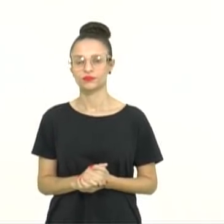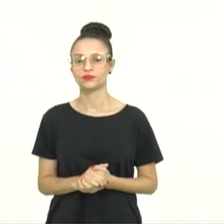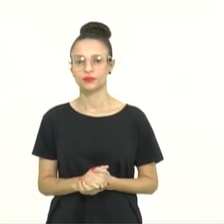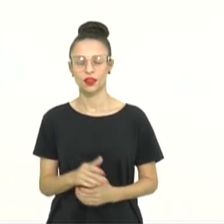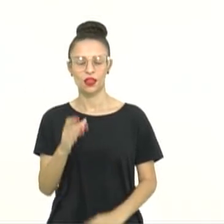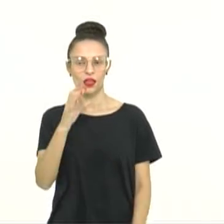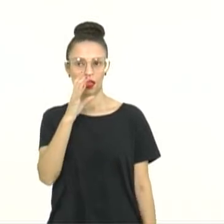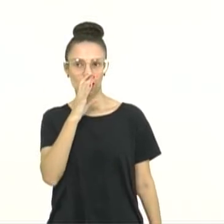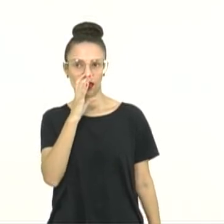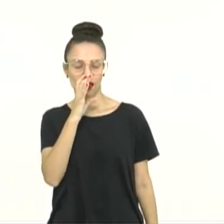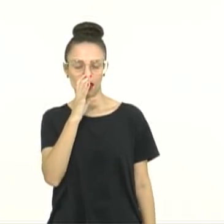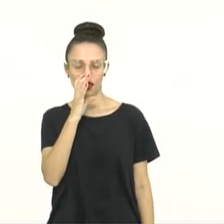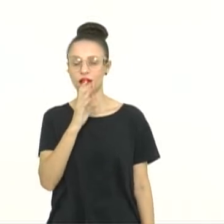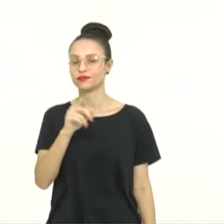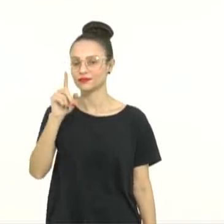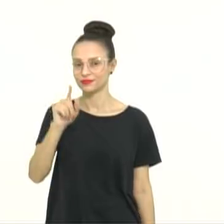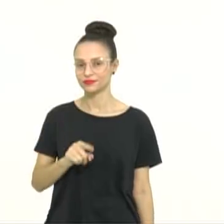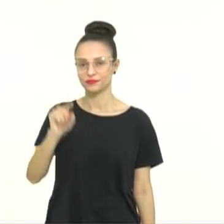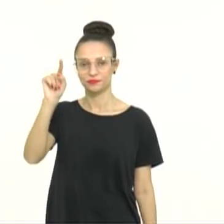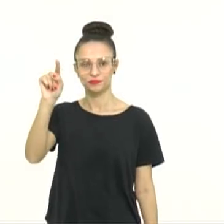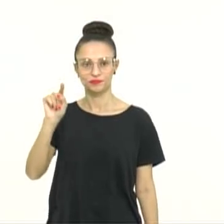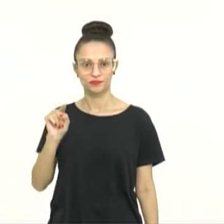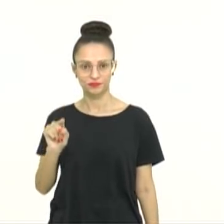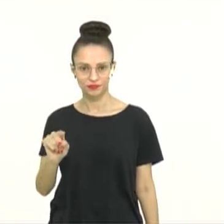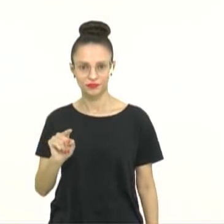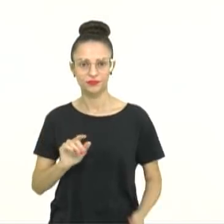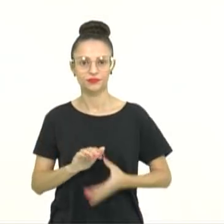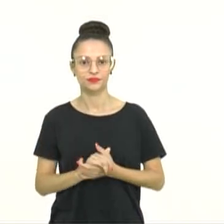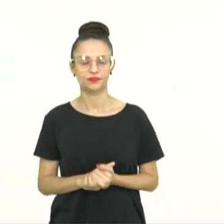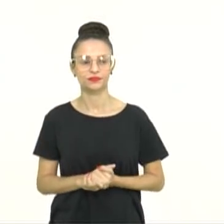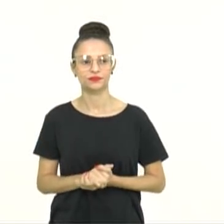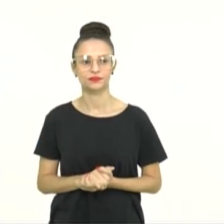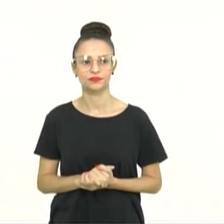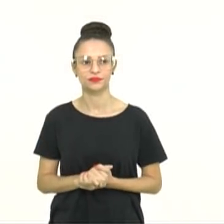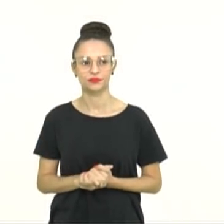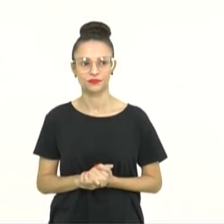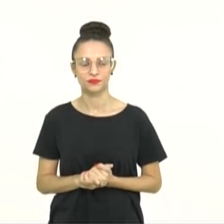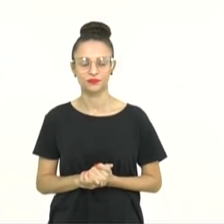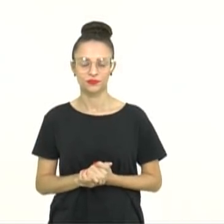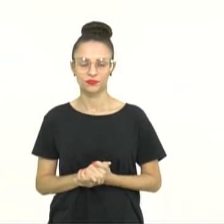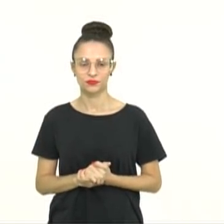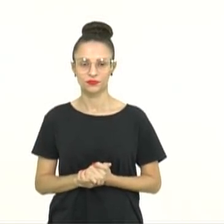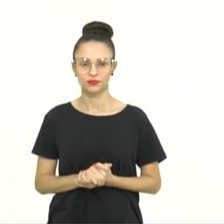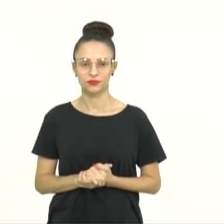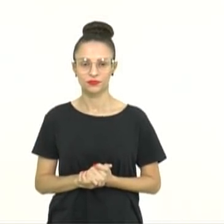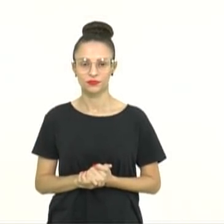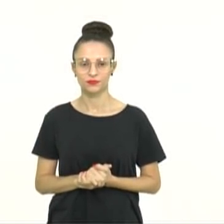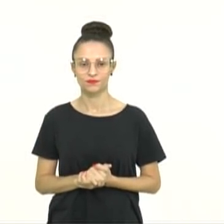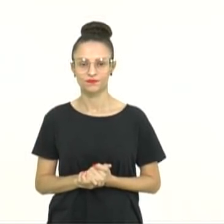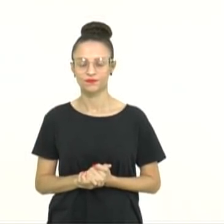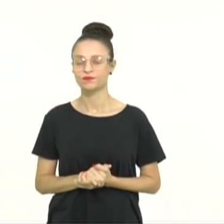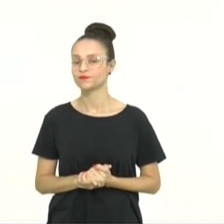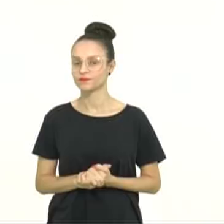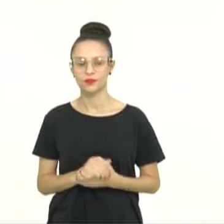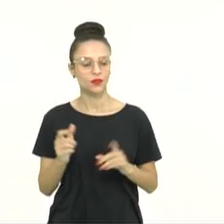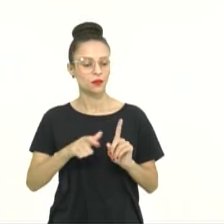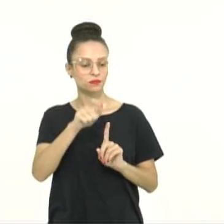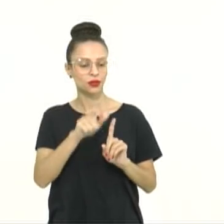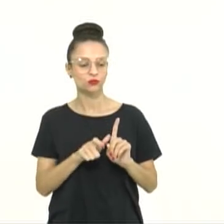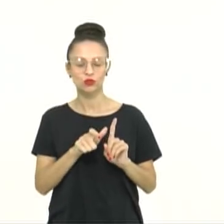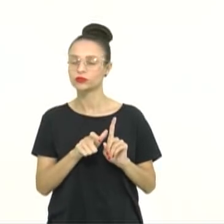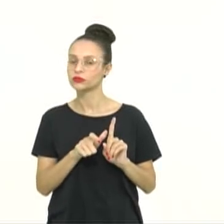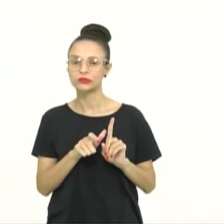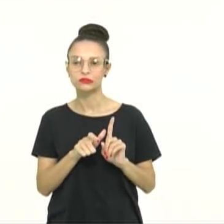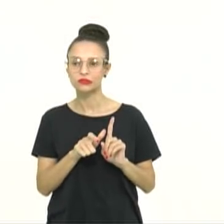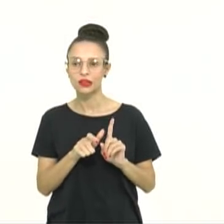está admirado, né? Vamos colocar o ponto de exclamação dentro do balãozinho. Quando nossa